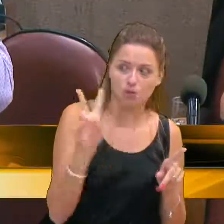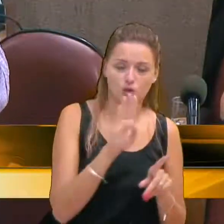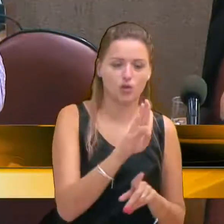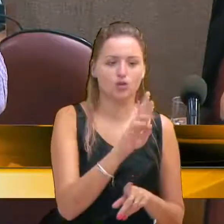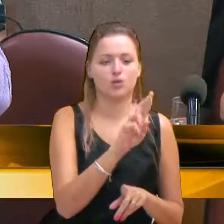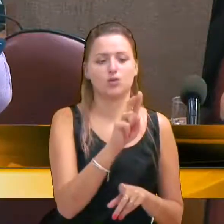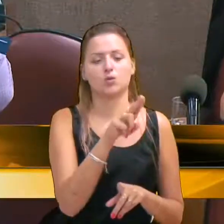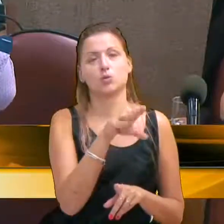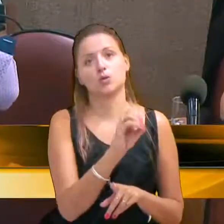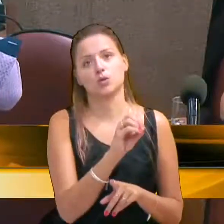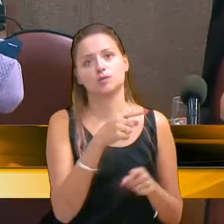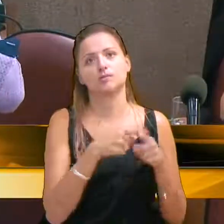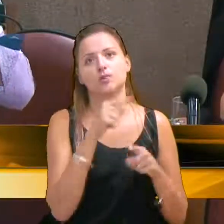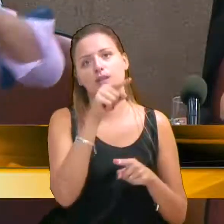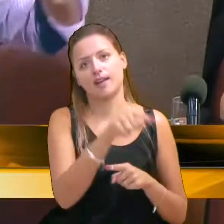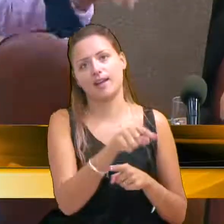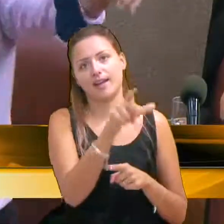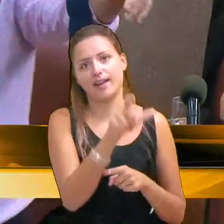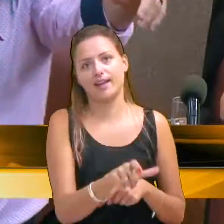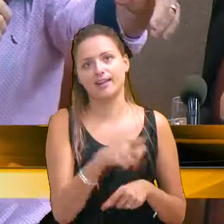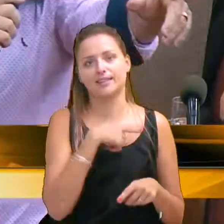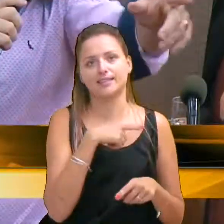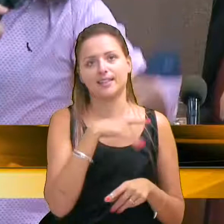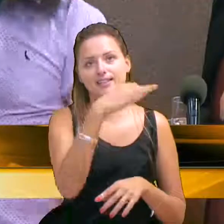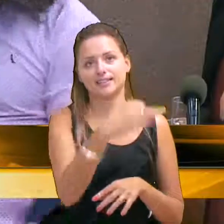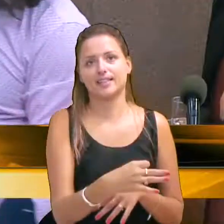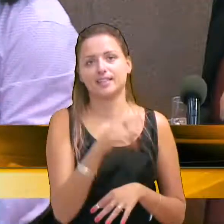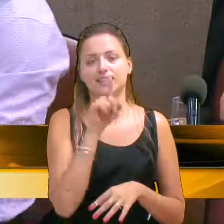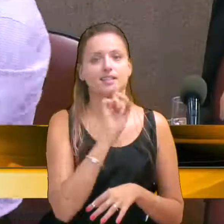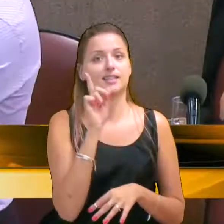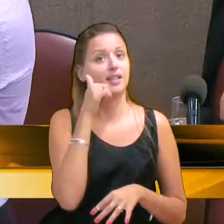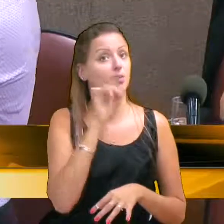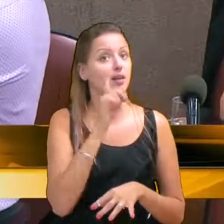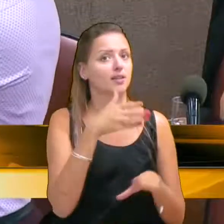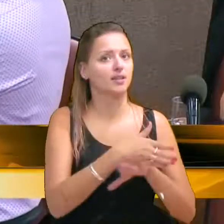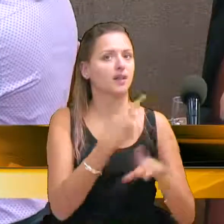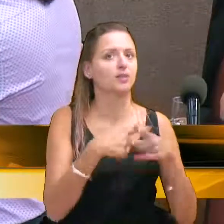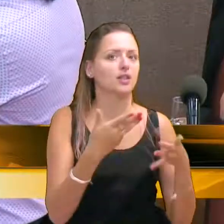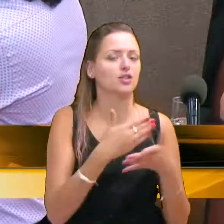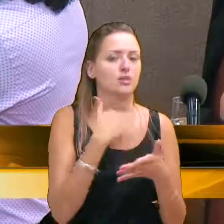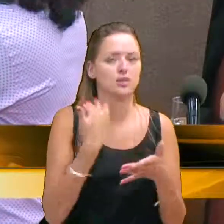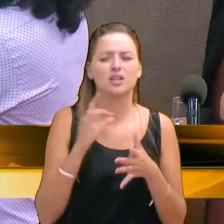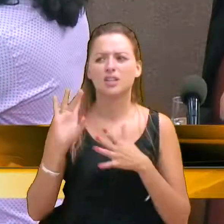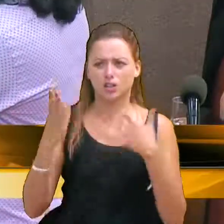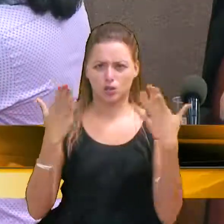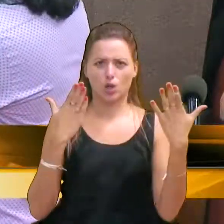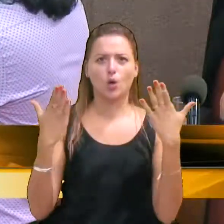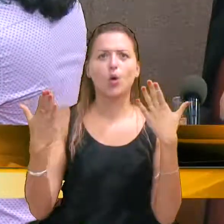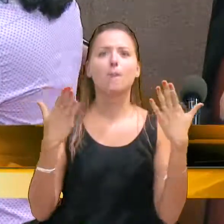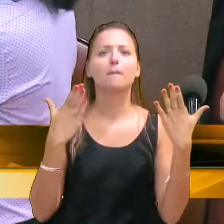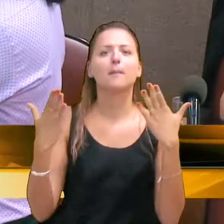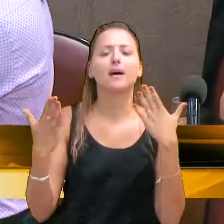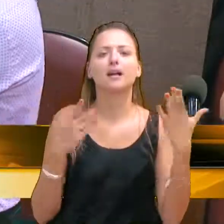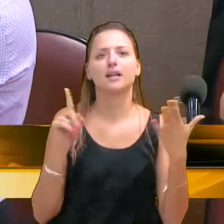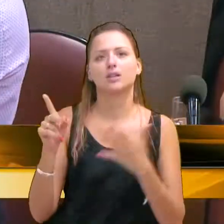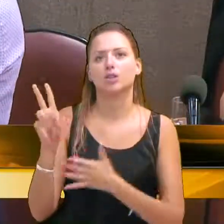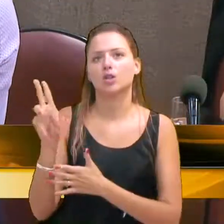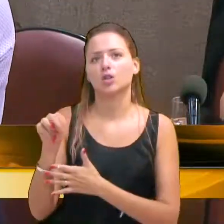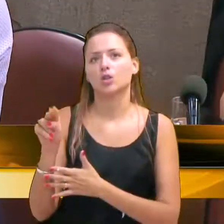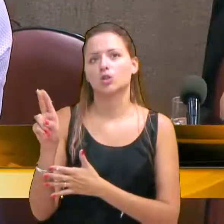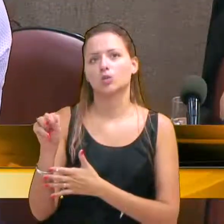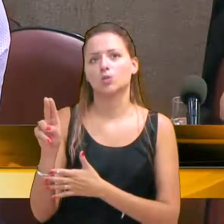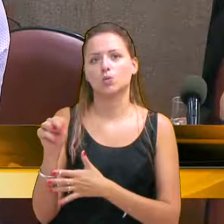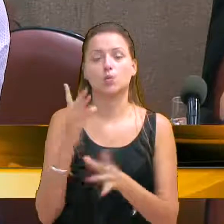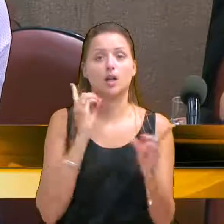o Bruno. Por quê? Porque ele tem certeza que ela não ia entrar. Então, assim, ó, só fazendo um paralelo, nunca foi achado o corpo